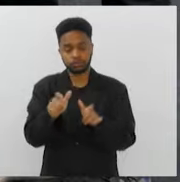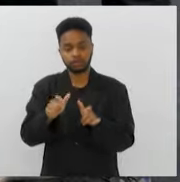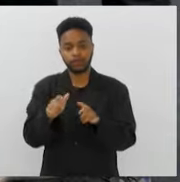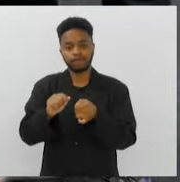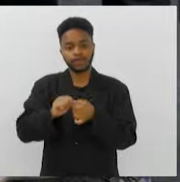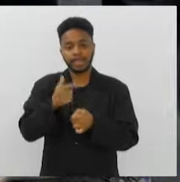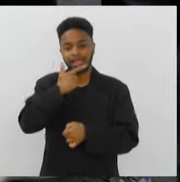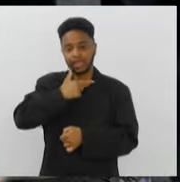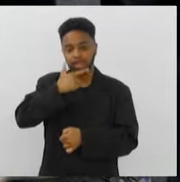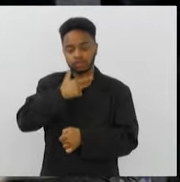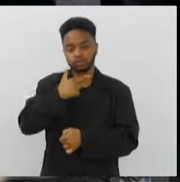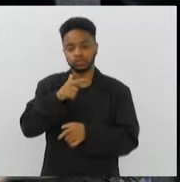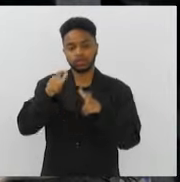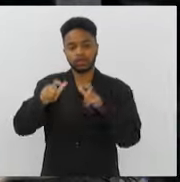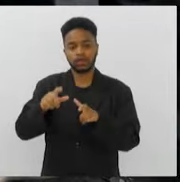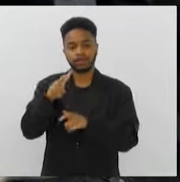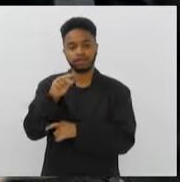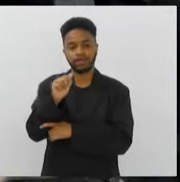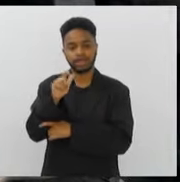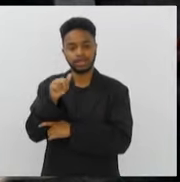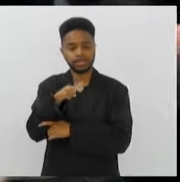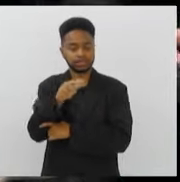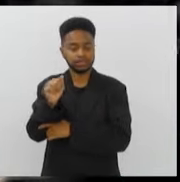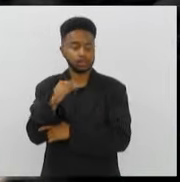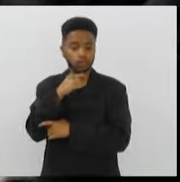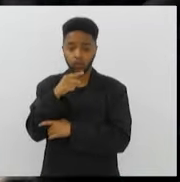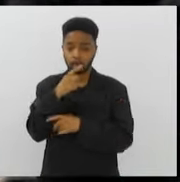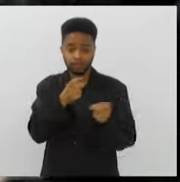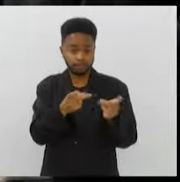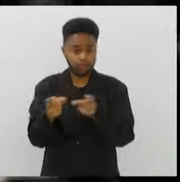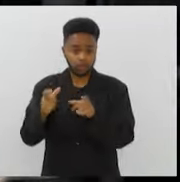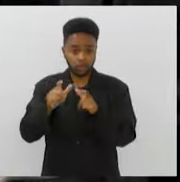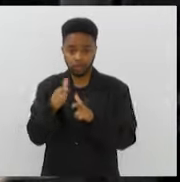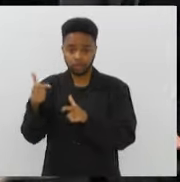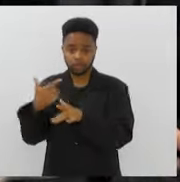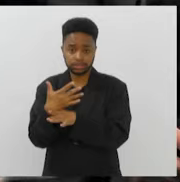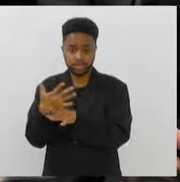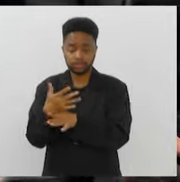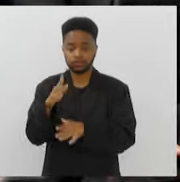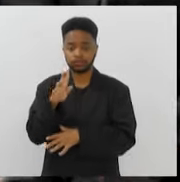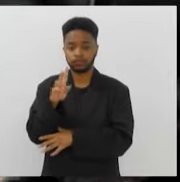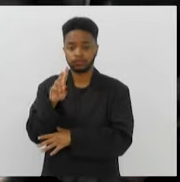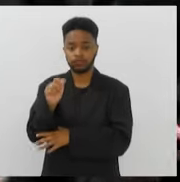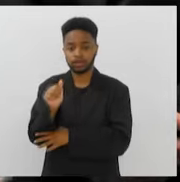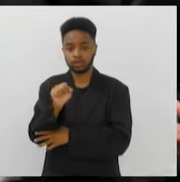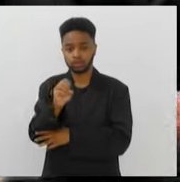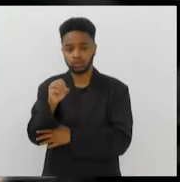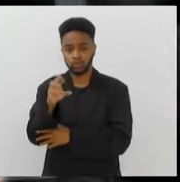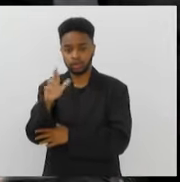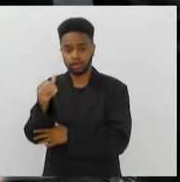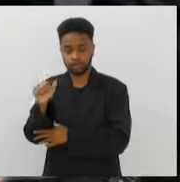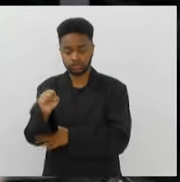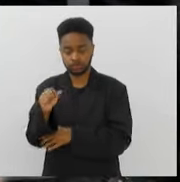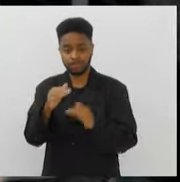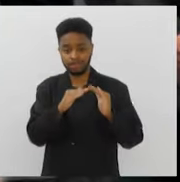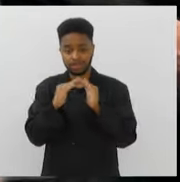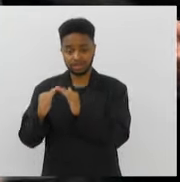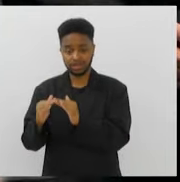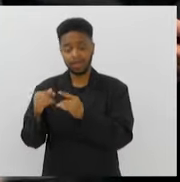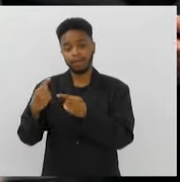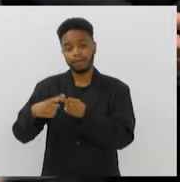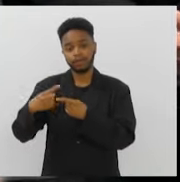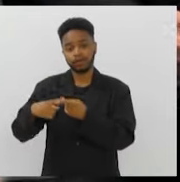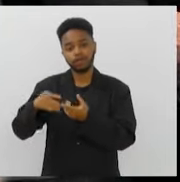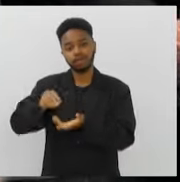Valença, ele não consegue comercializá-lo em Vassouras, na cidade vizinha, por essa falta de